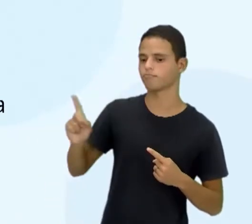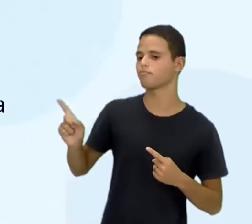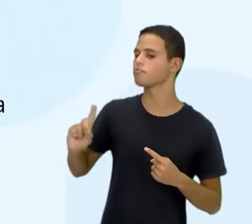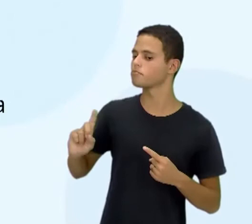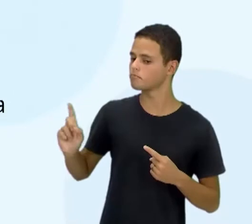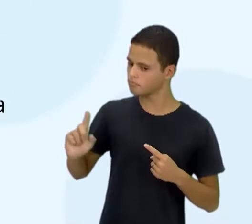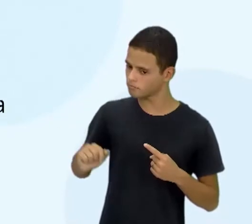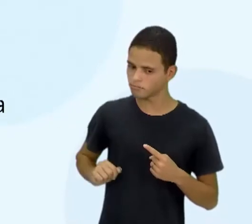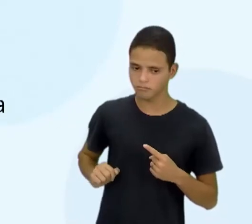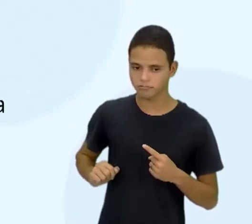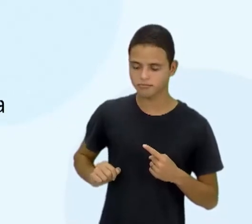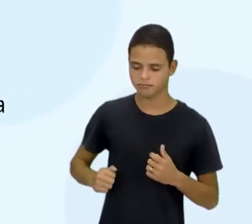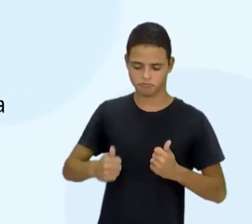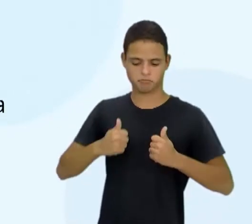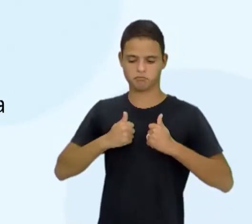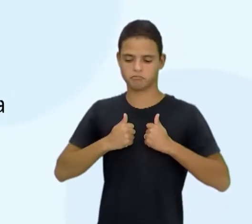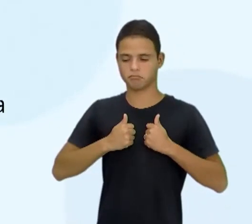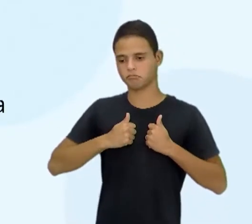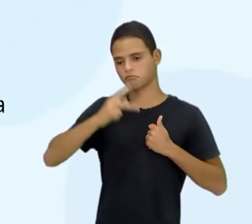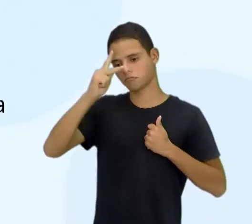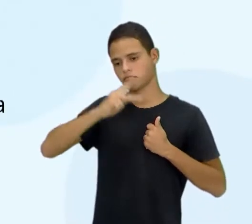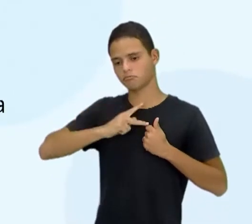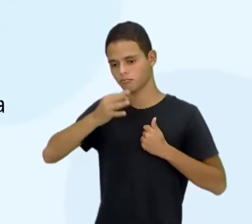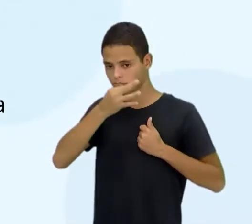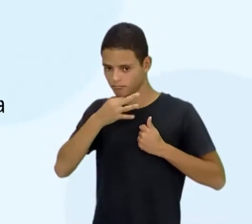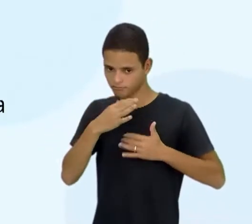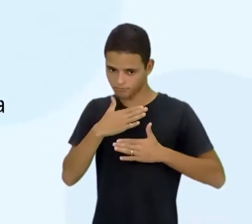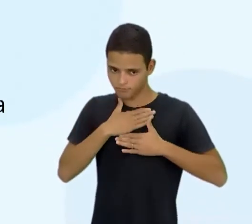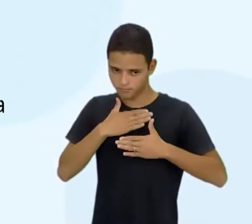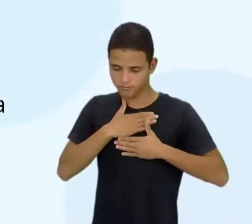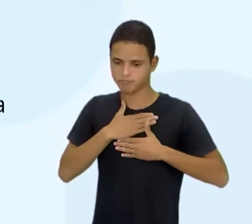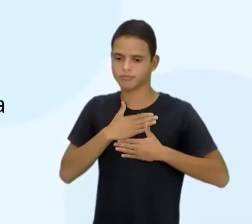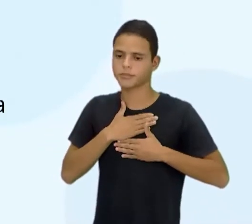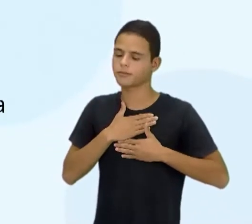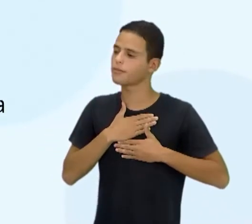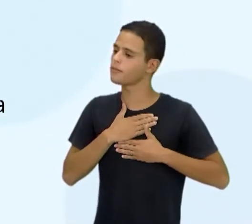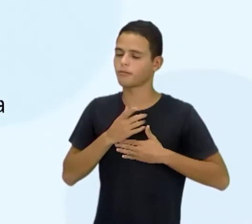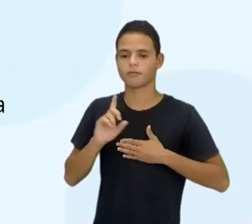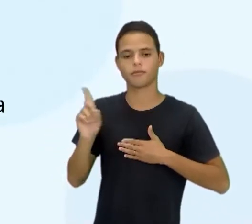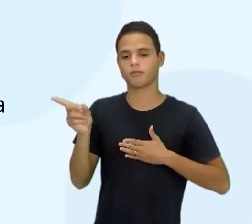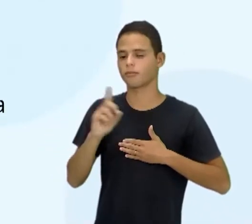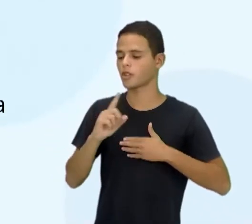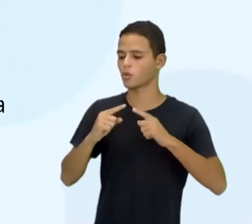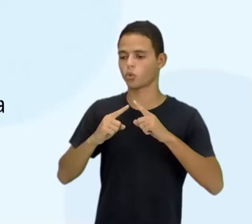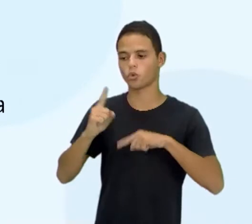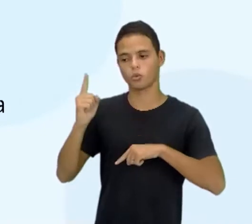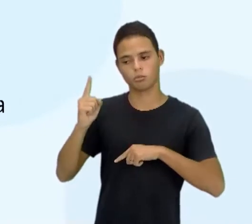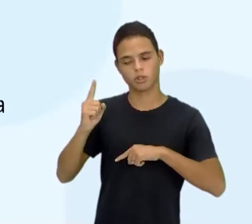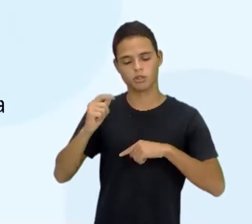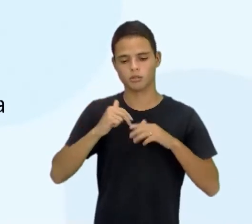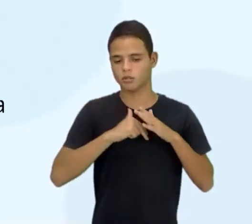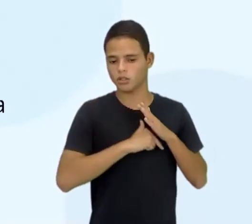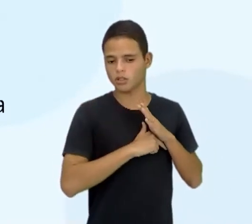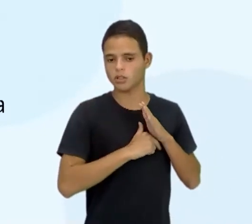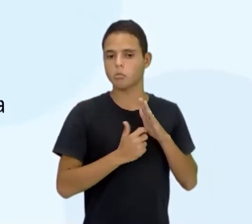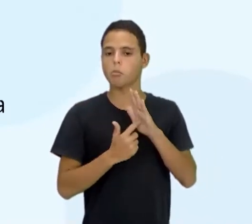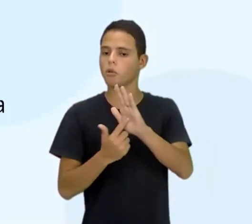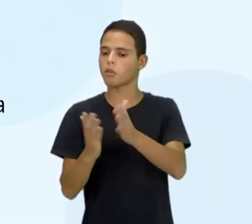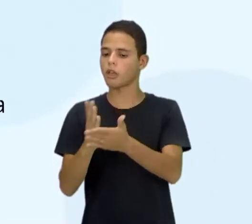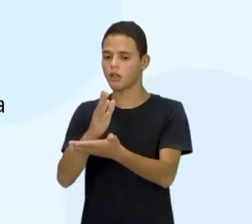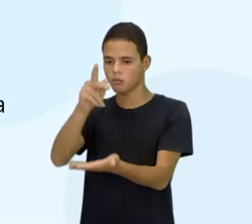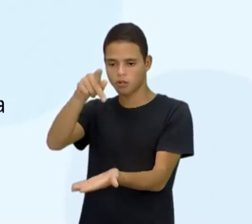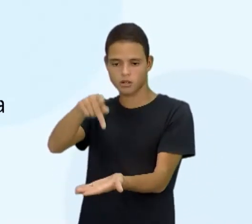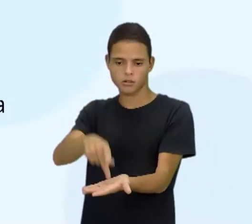Então, o autor ele não se posiciona pessoalmente, ou seja, a opinião dele não é revelada. Ele apresenta